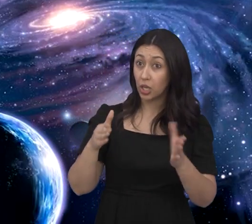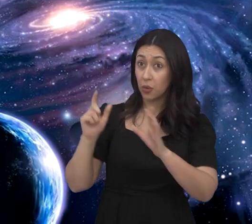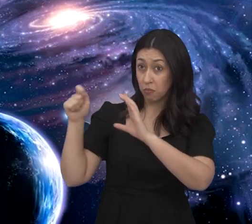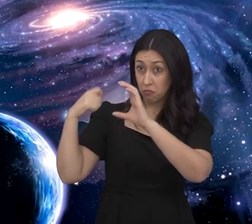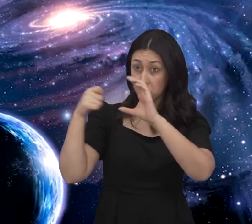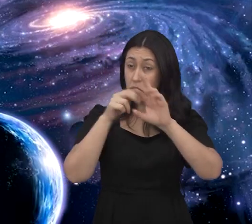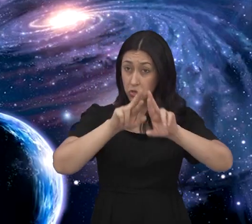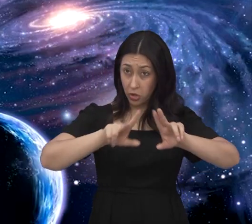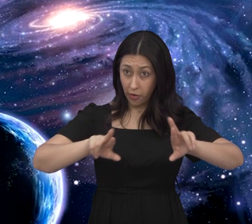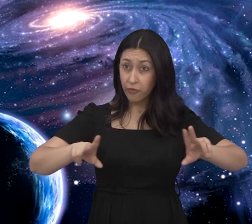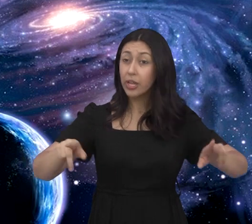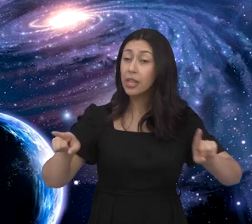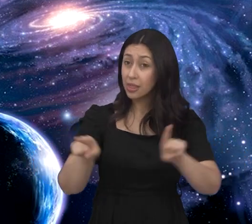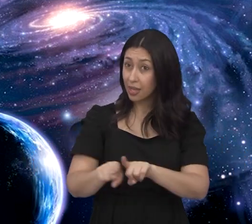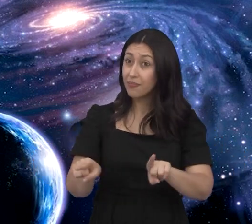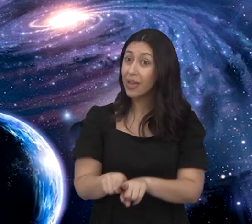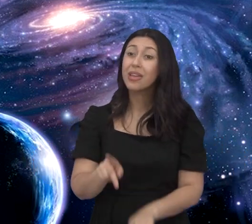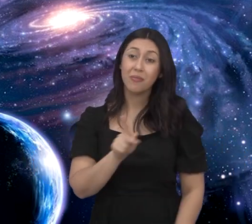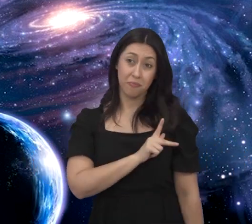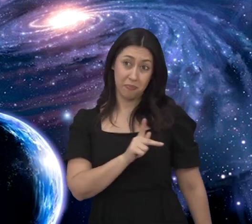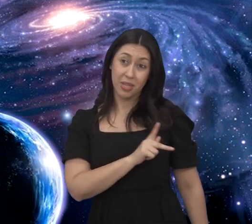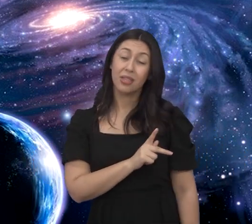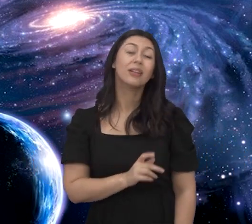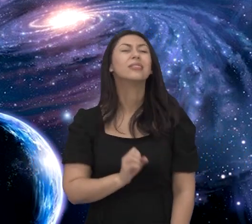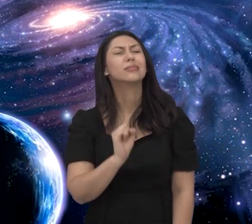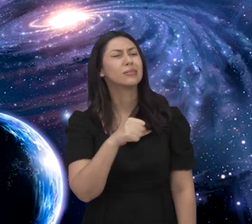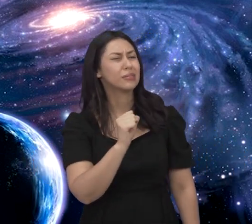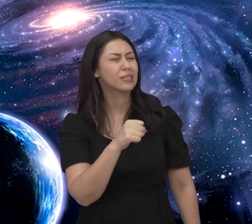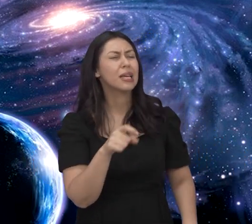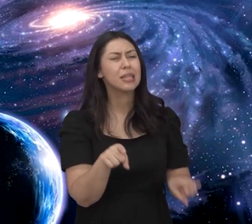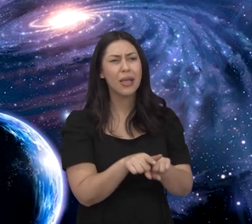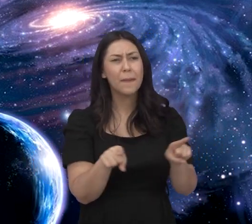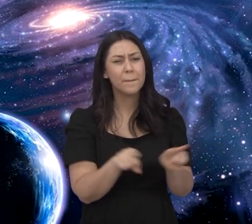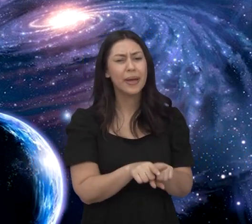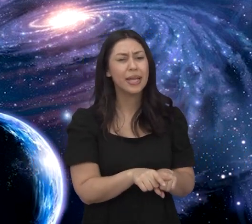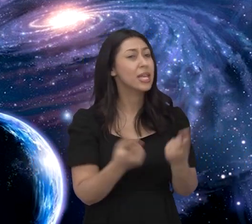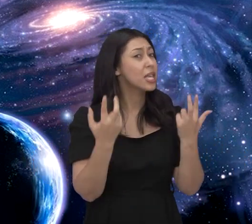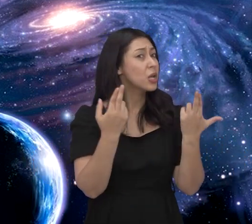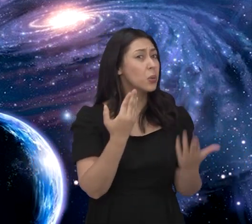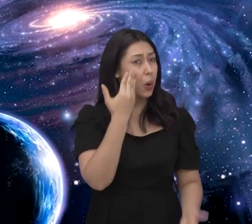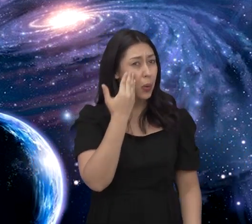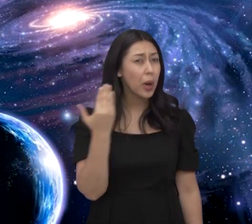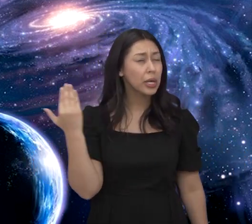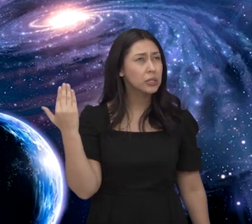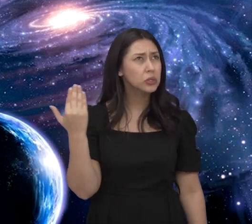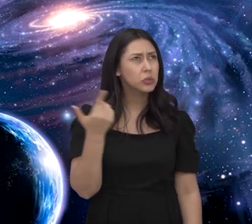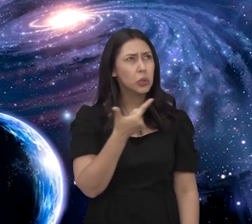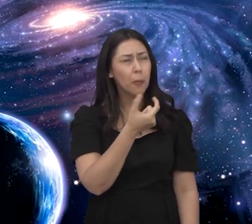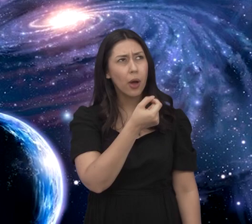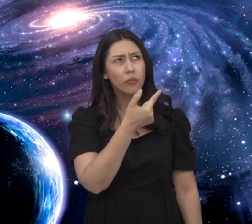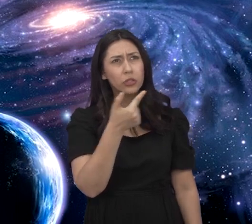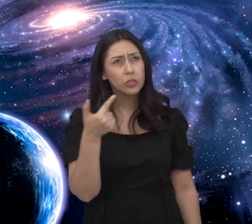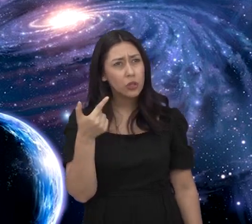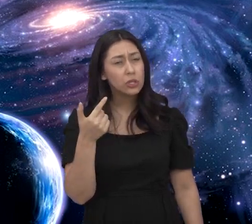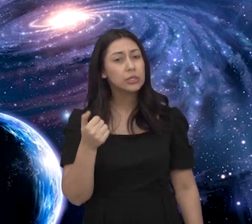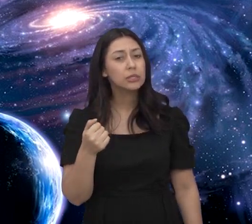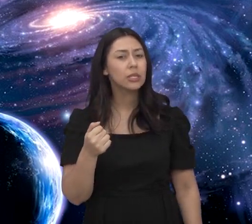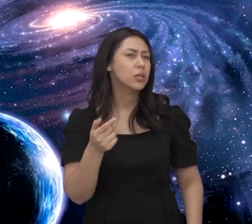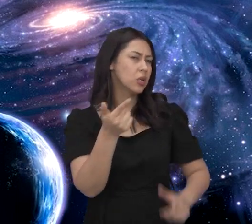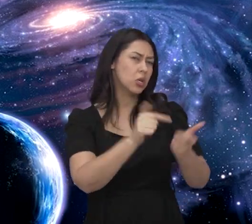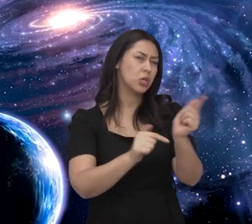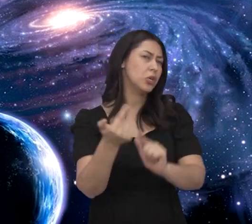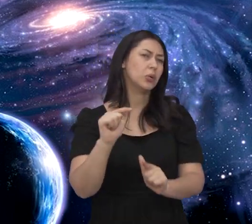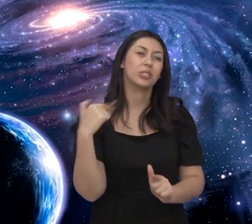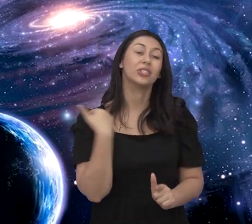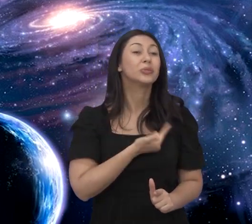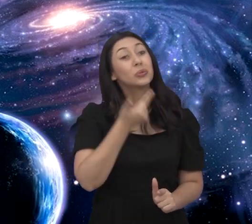teve outros registros anteriores vários. também em Pinda? Sim, teve um outro também desse UFO também, que 2022, desse tipo de UFO. E